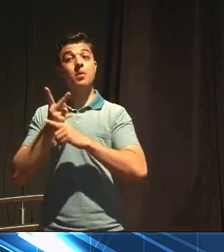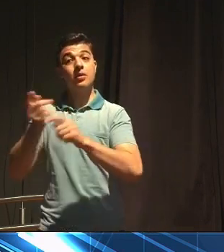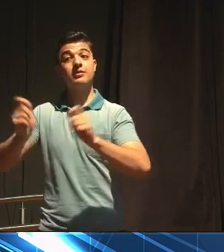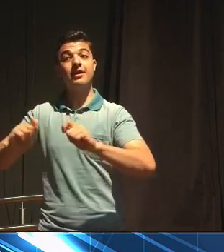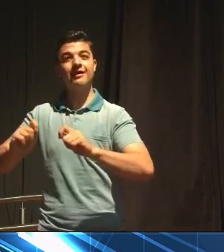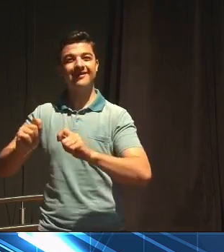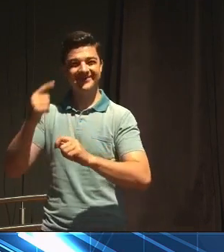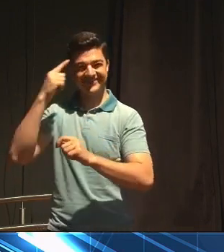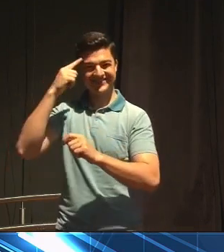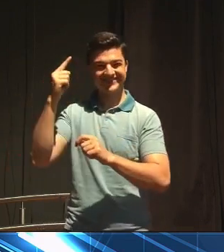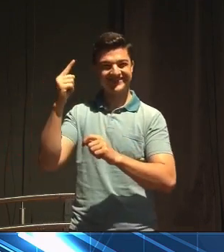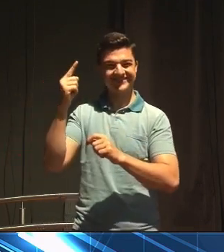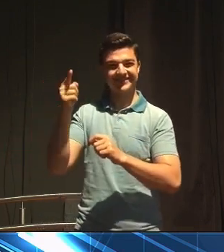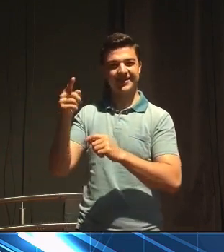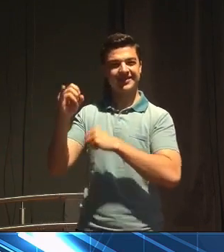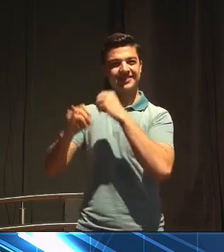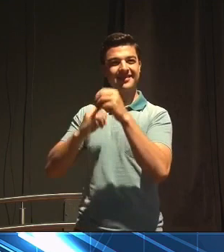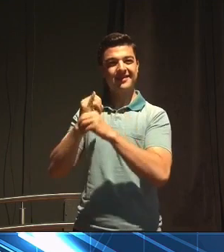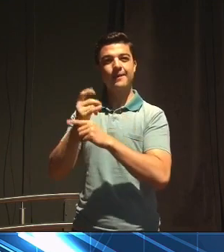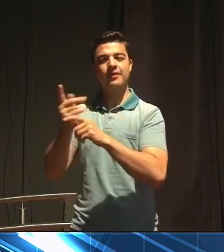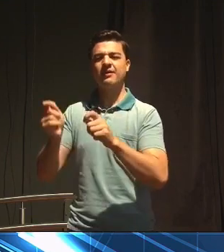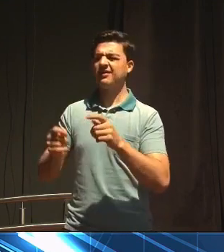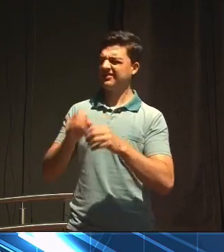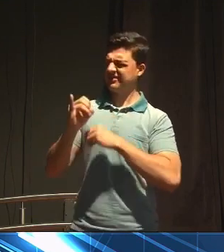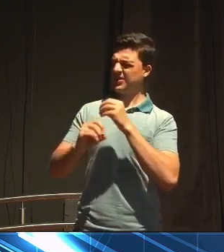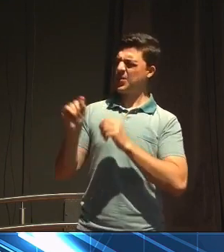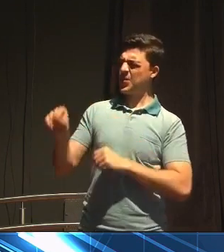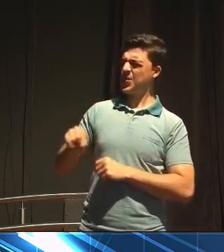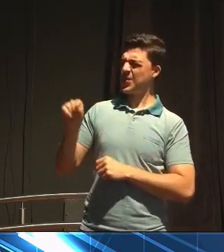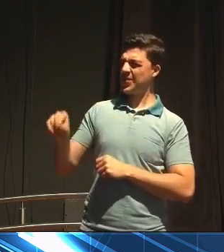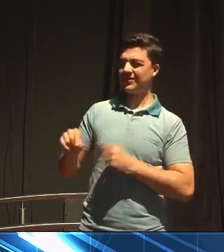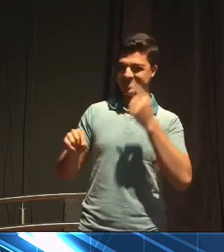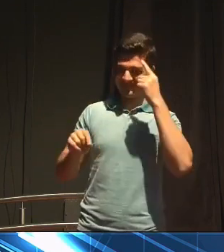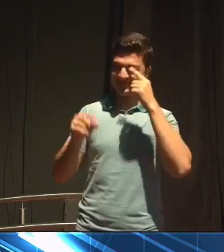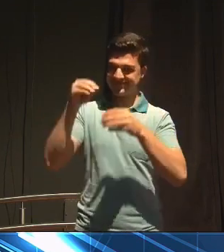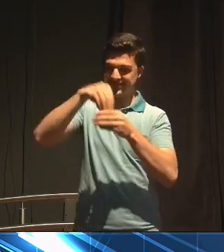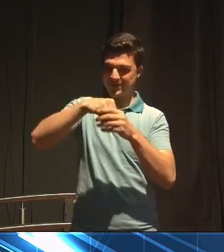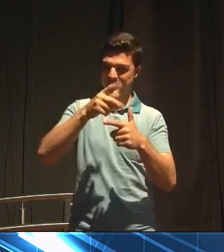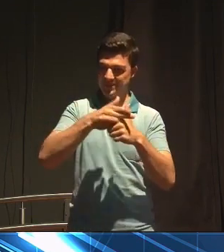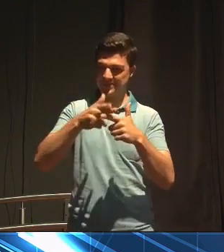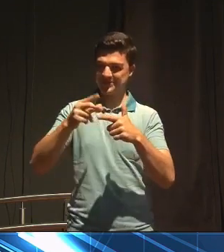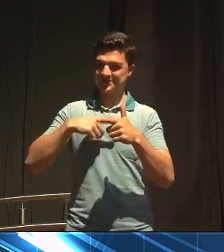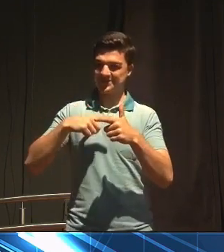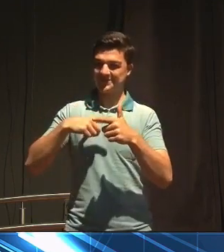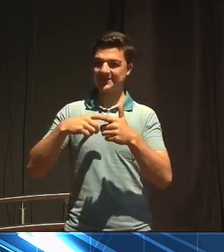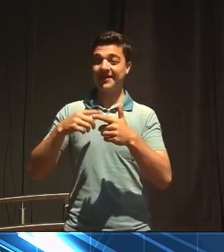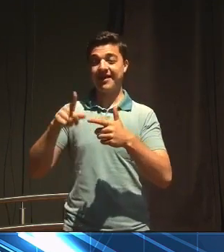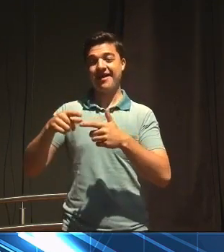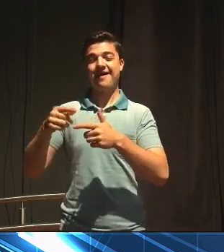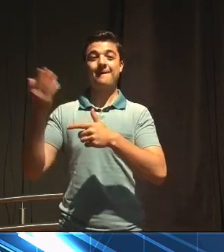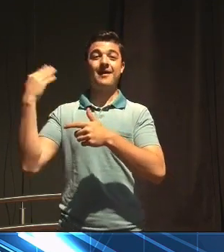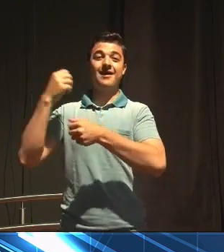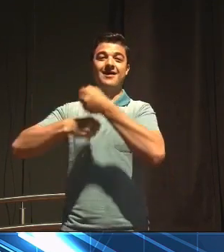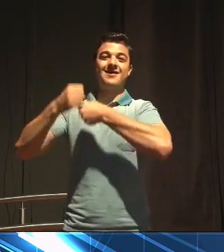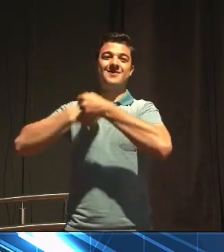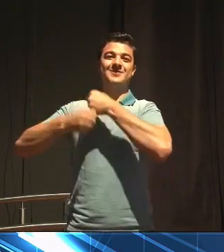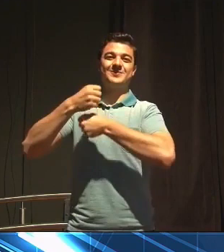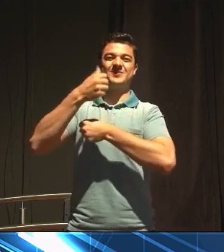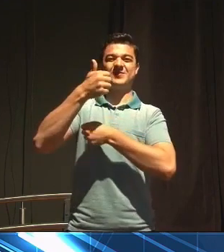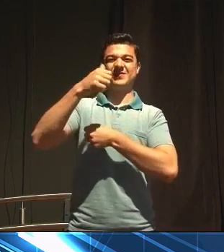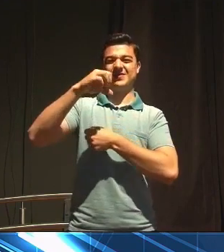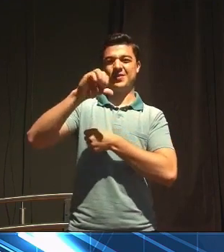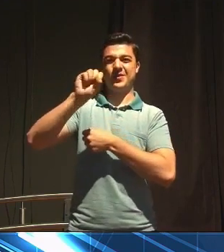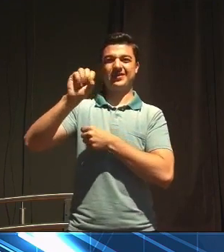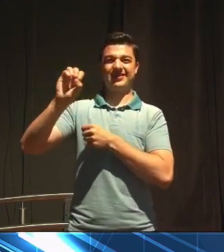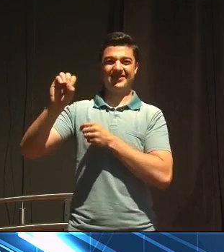internet?". E era basicamente assim que funcionava ali nos anos 90 ainda, né. A gente quando ouvia o termo internet,